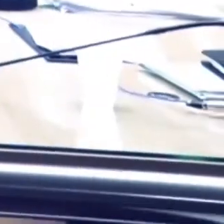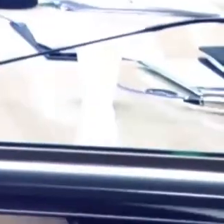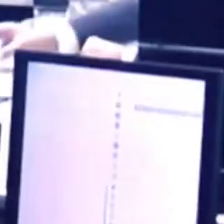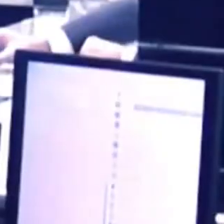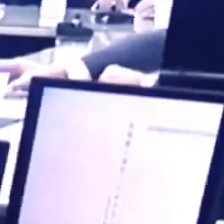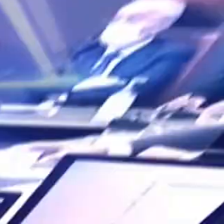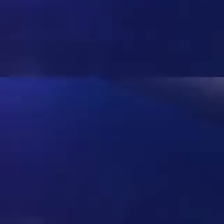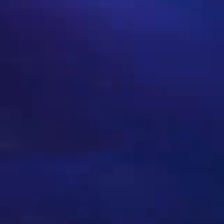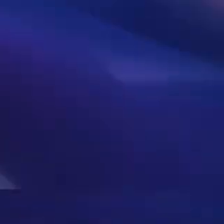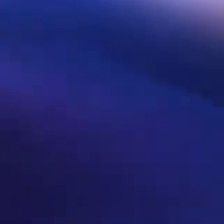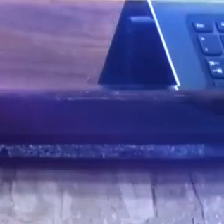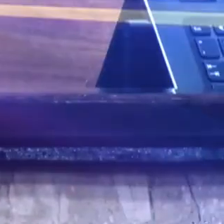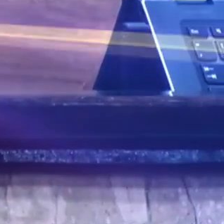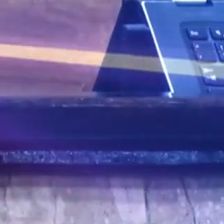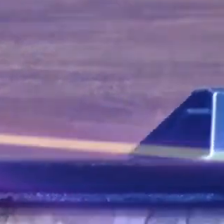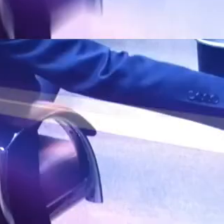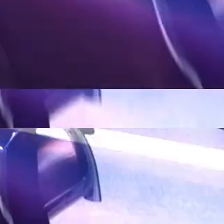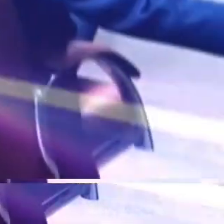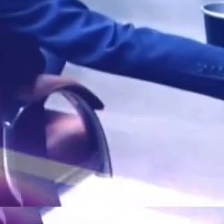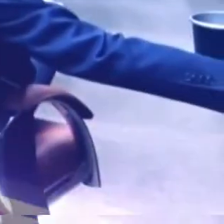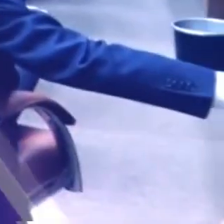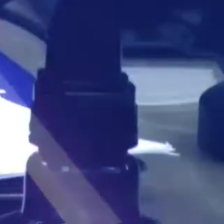E aí